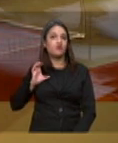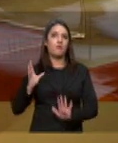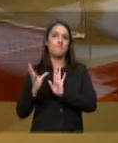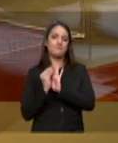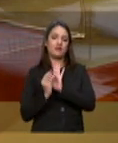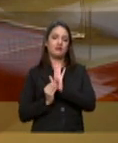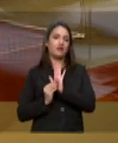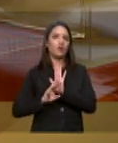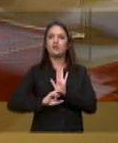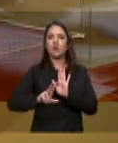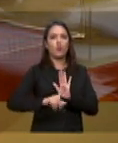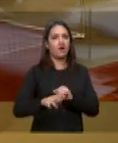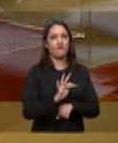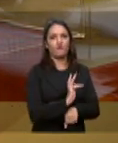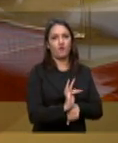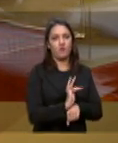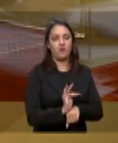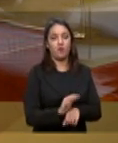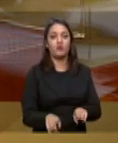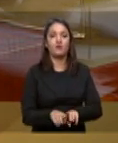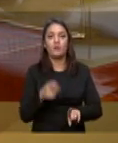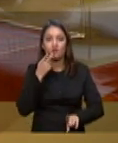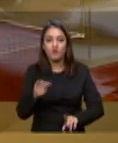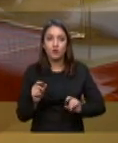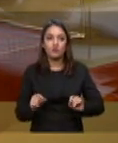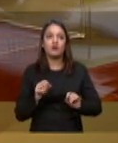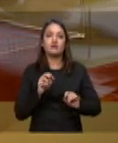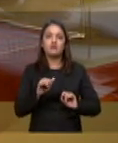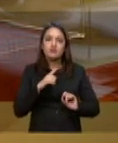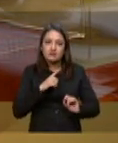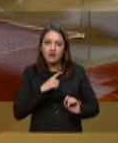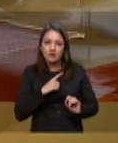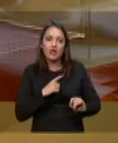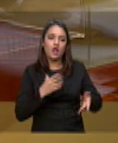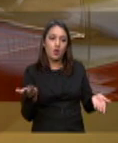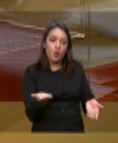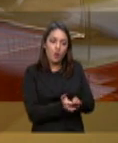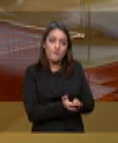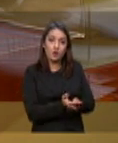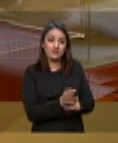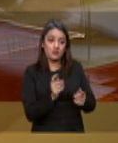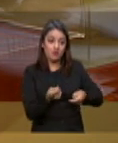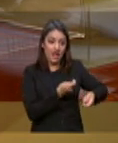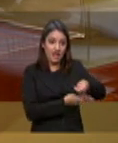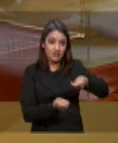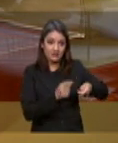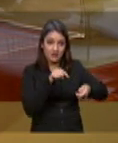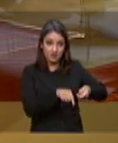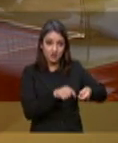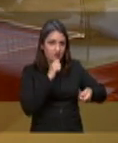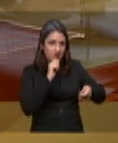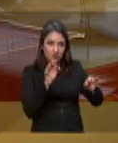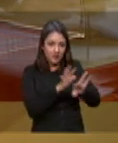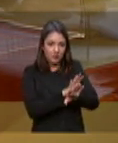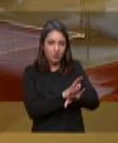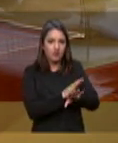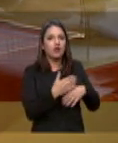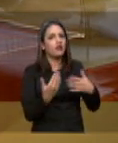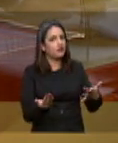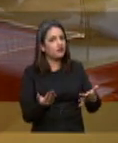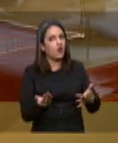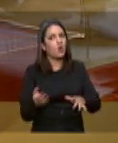simplesmente formal, e conclui que, estando em curso um processo administrativo, ficam afastadas a